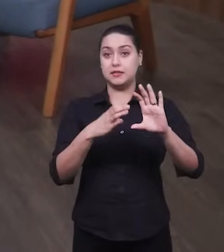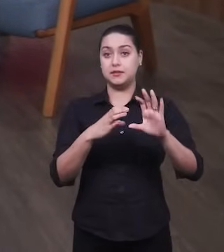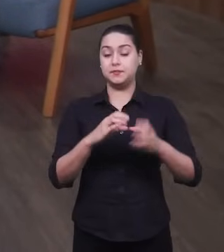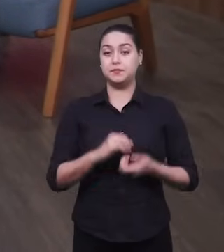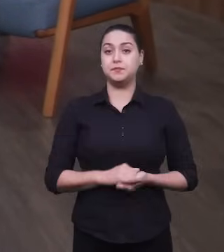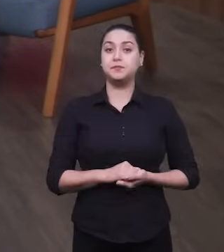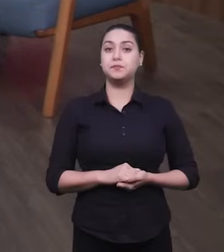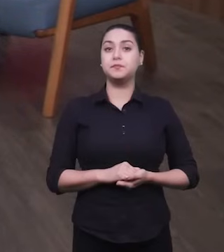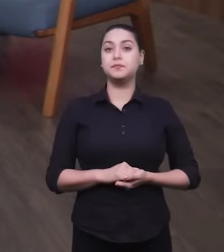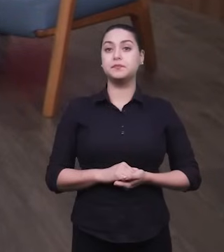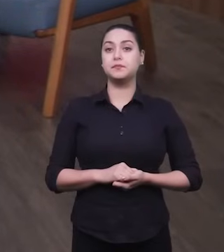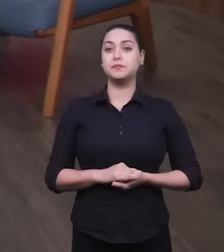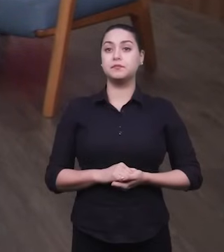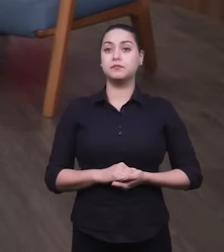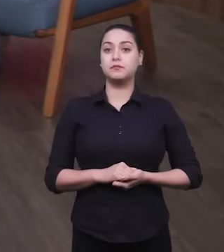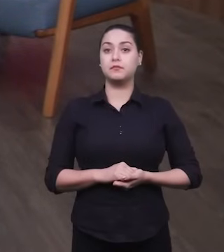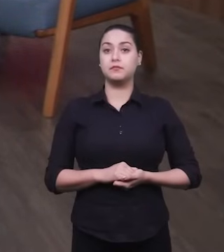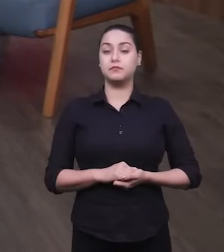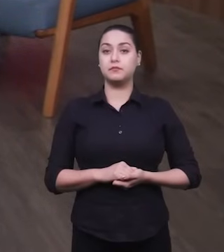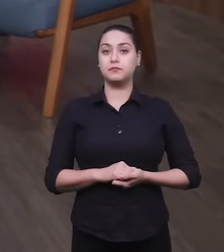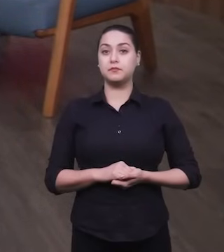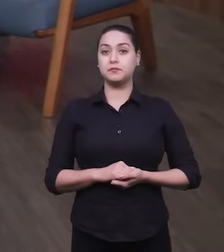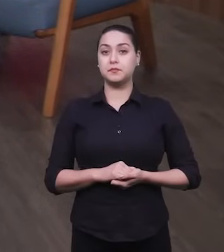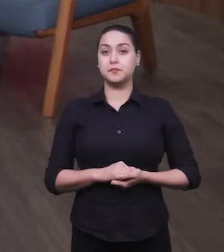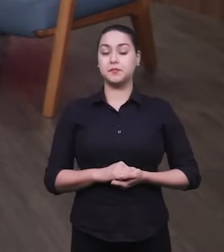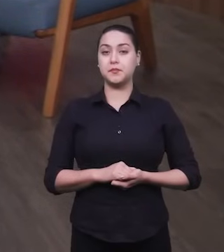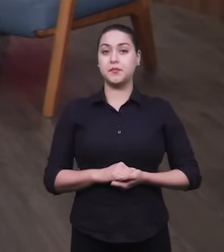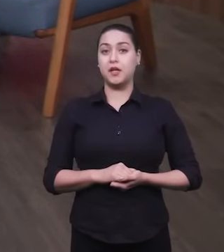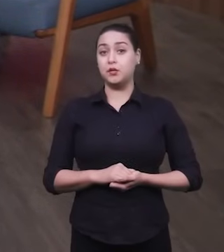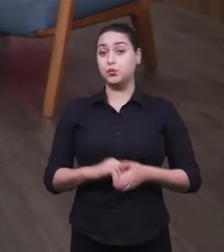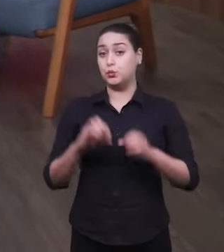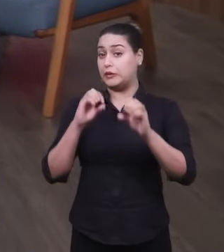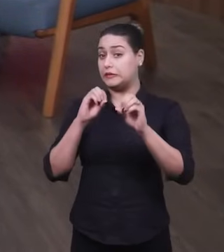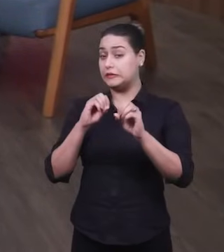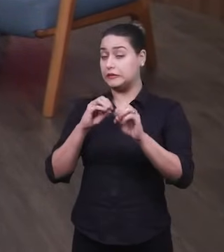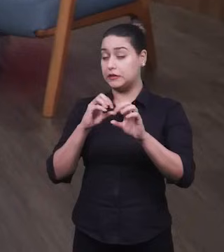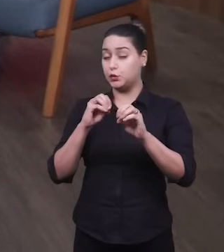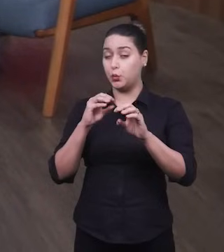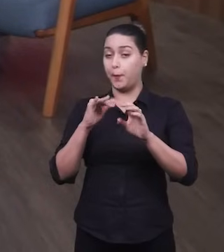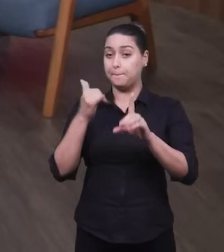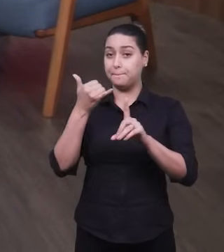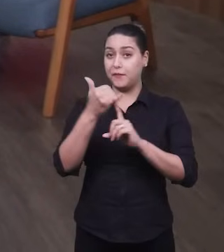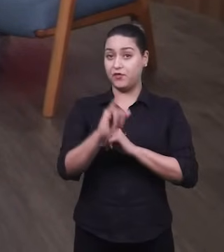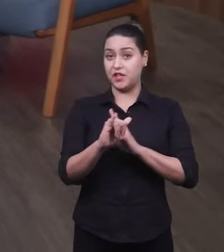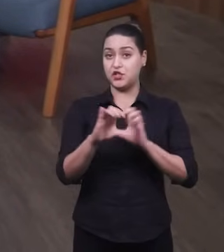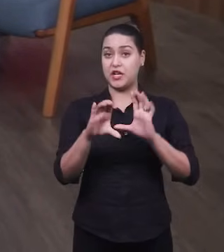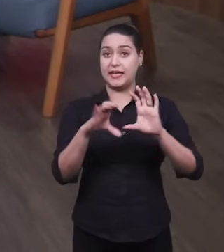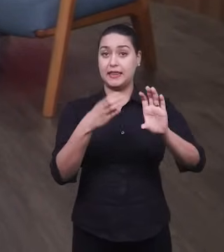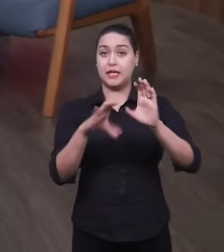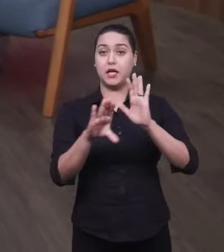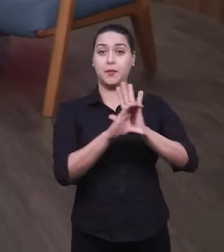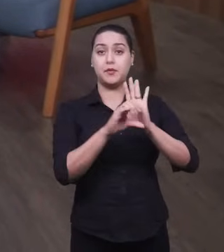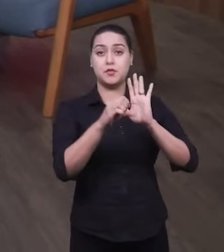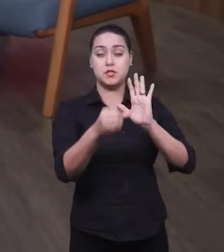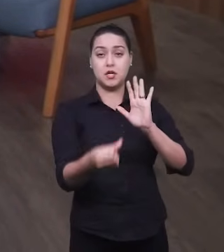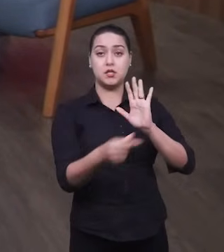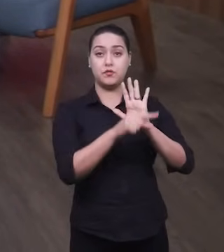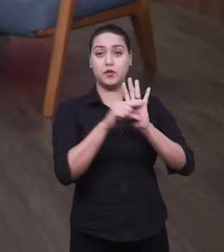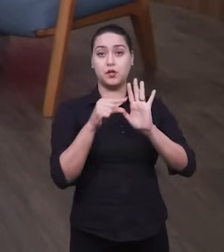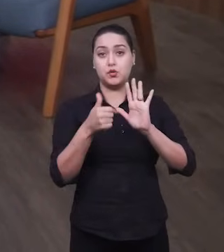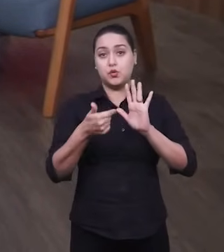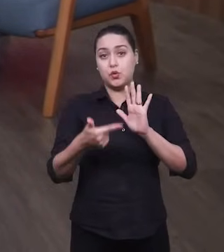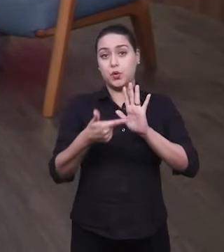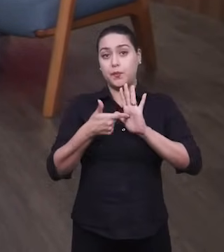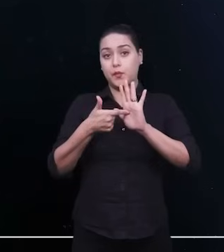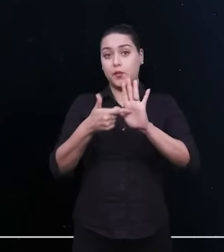possam discorrer sobre ele e sobre o que ele nos traz de ensino profético. Cantares capítulo 6, verso 2,